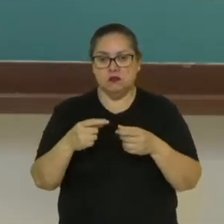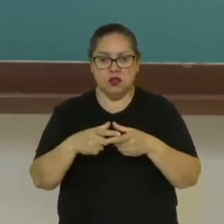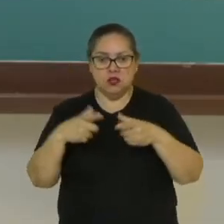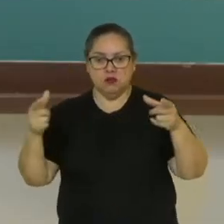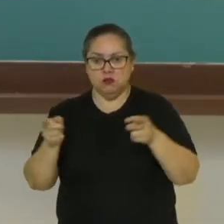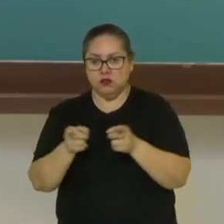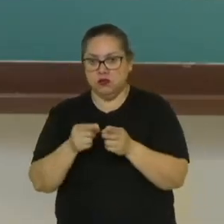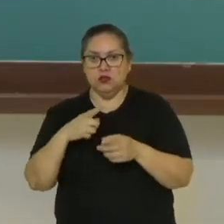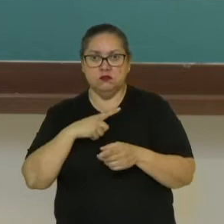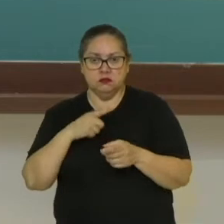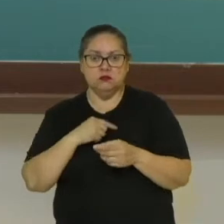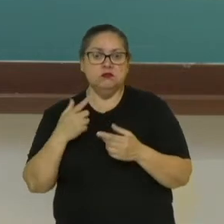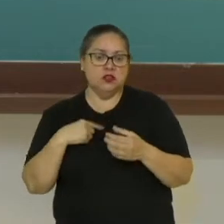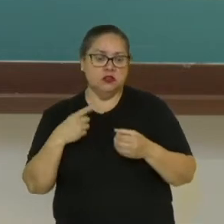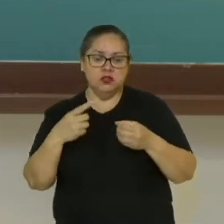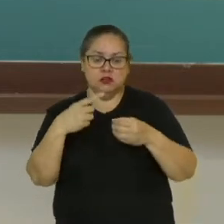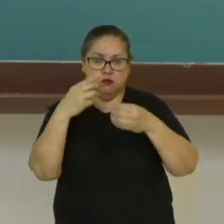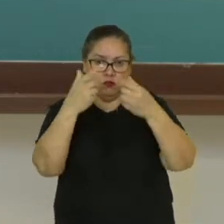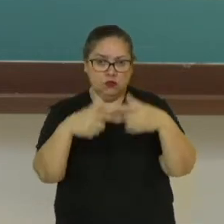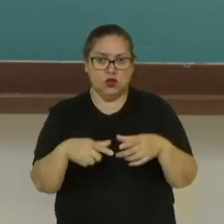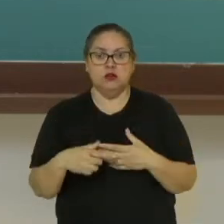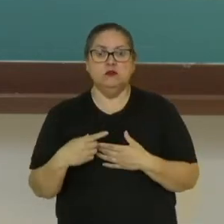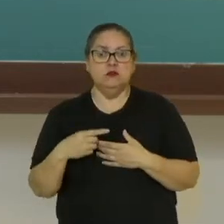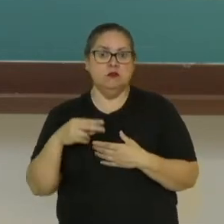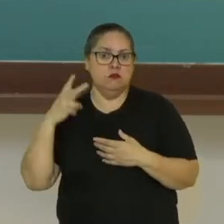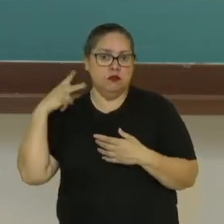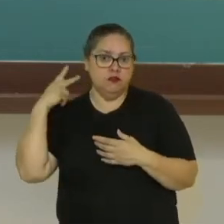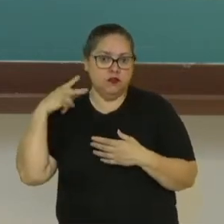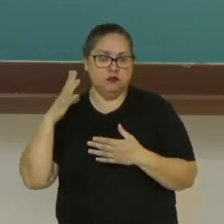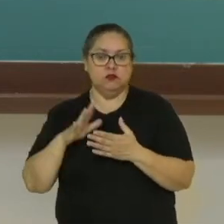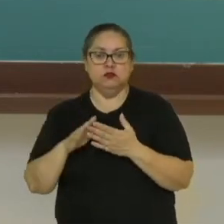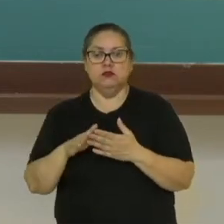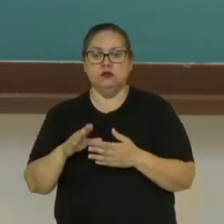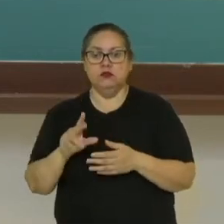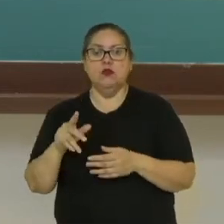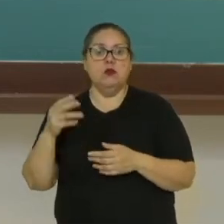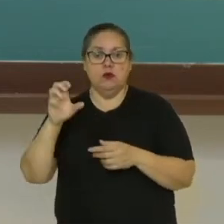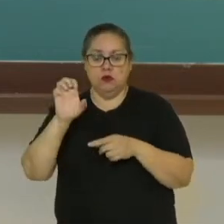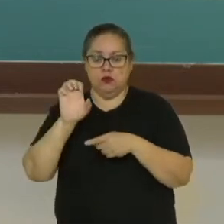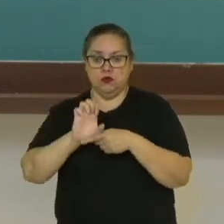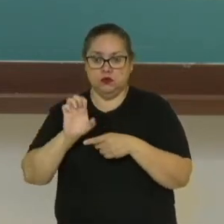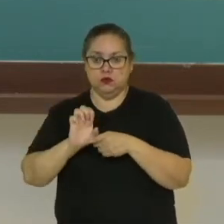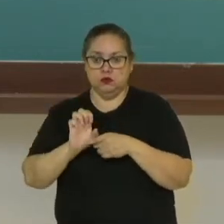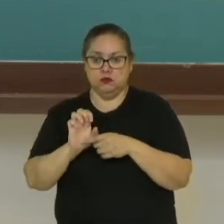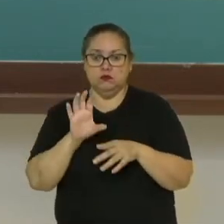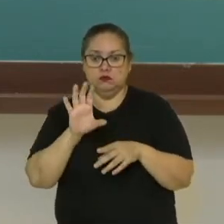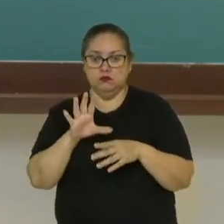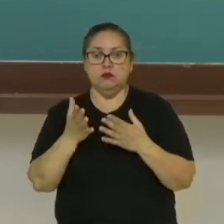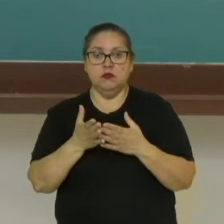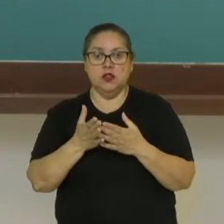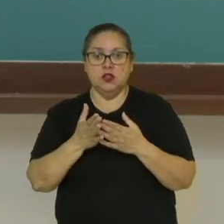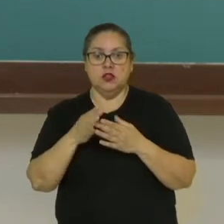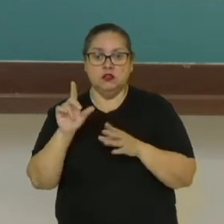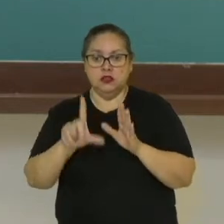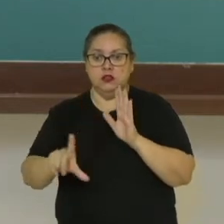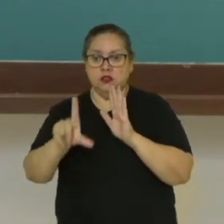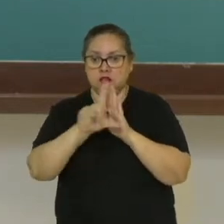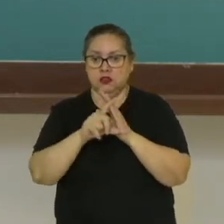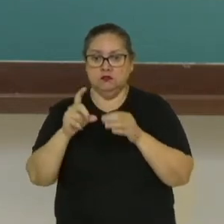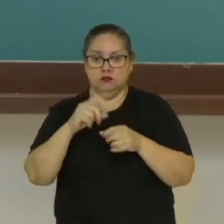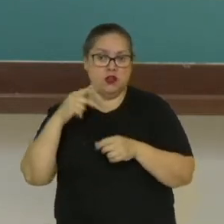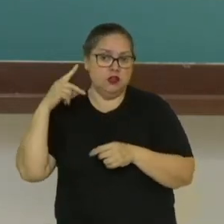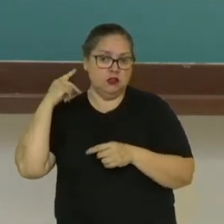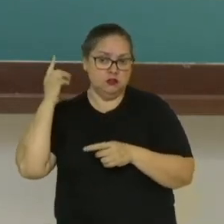que ele seja, vai ter uma Câmara de Vereadores. Temos no Estado uma Assembleia Legislativa, onde ficam os